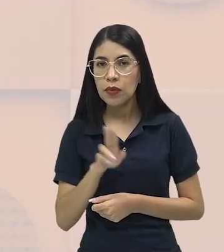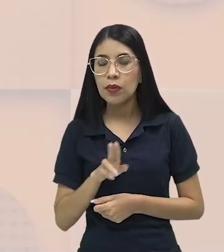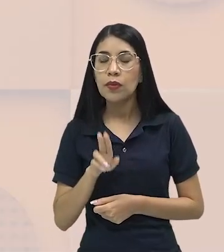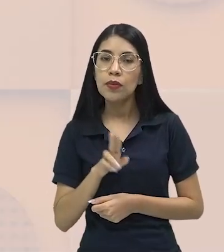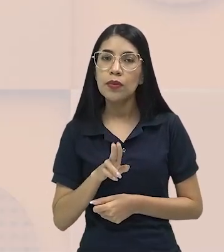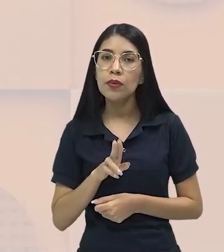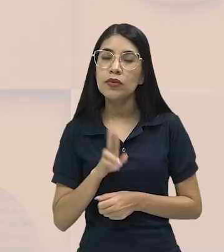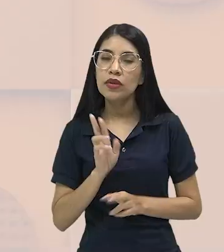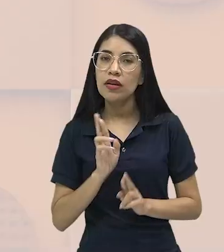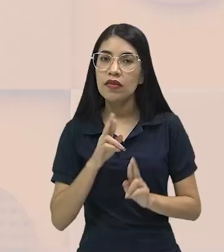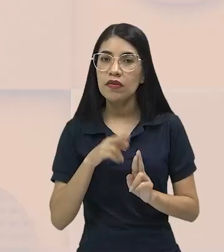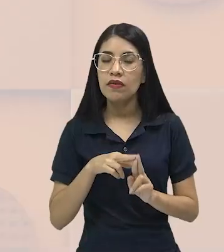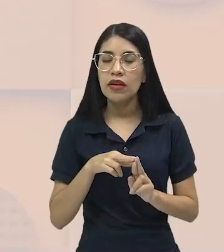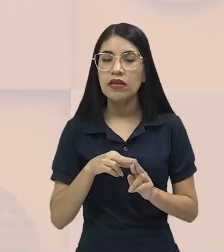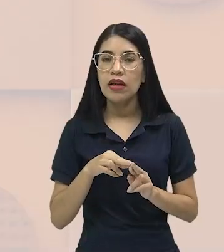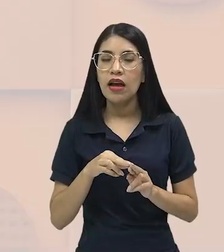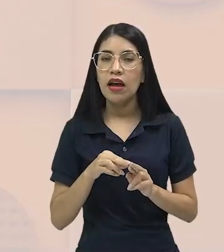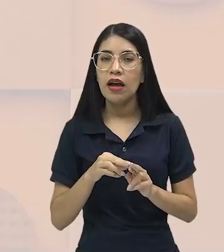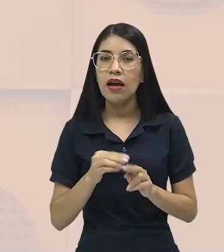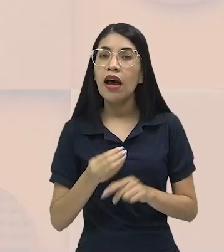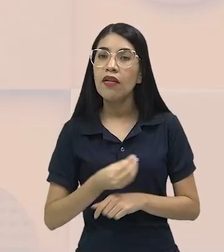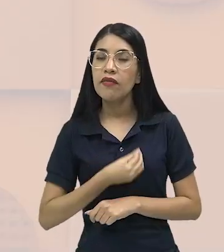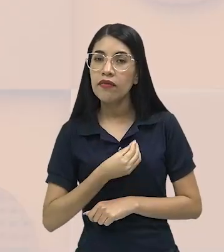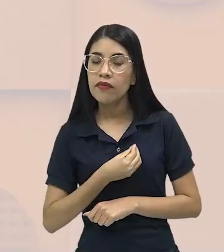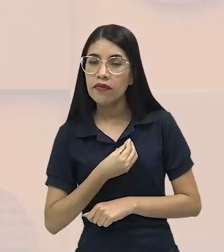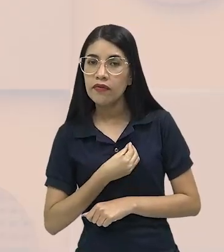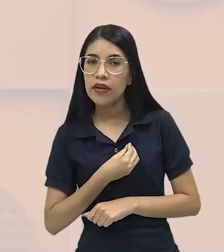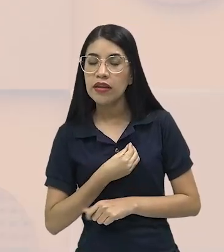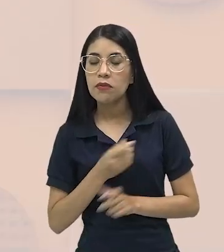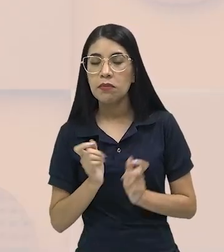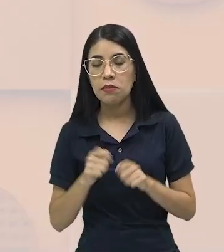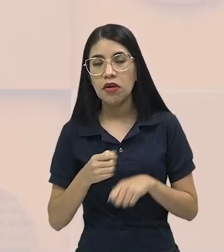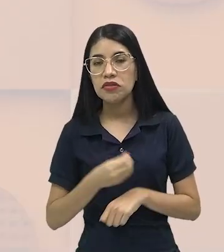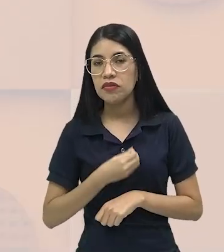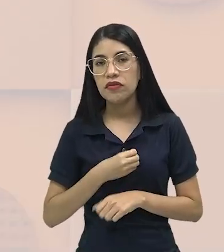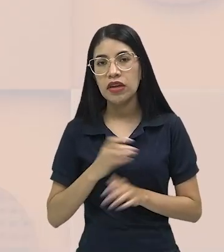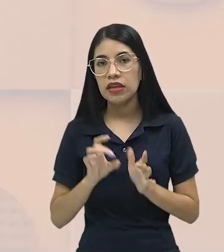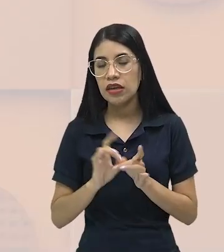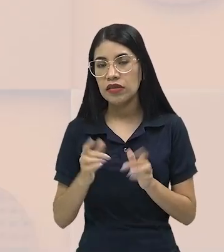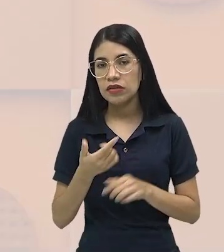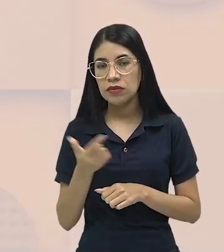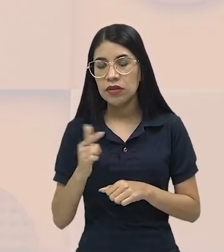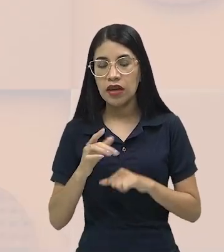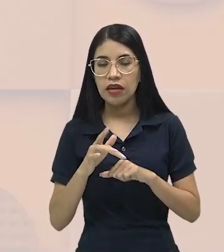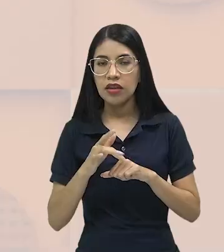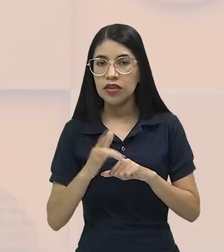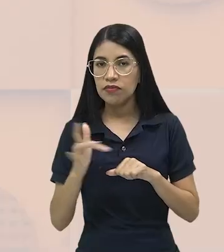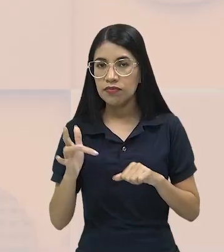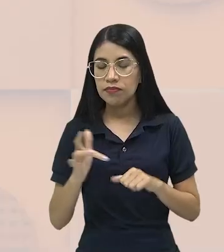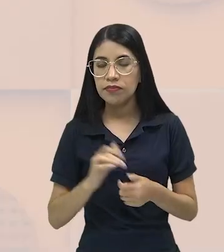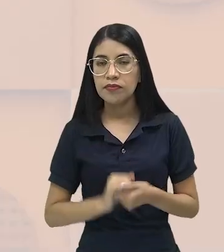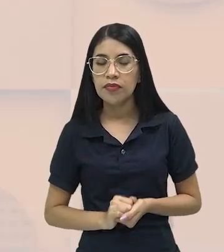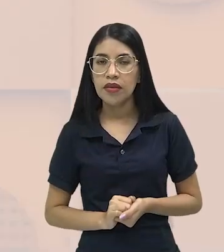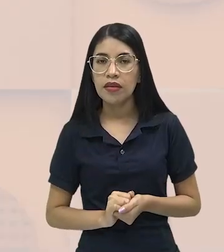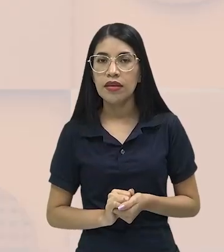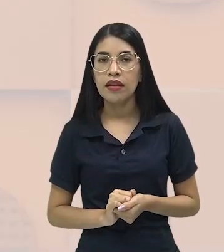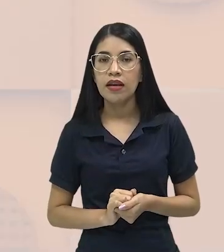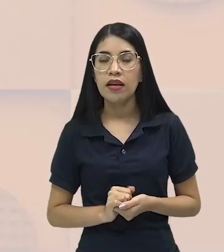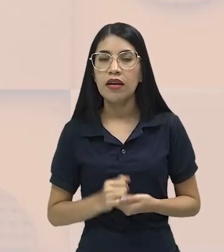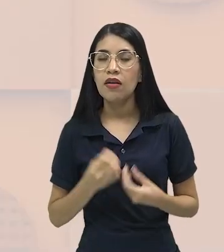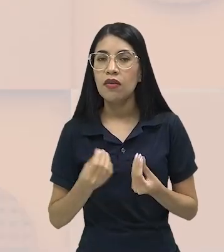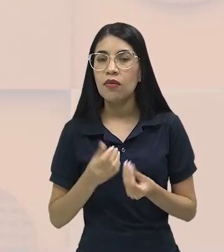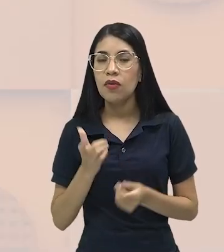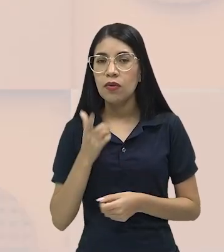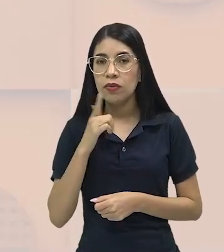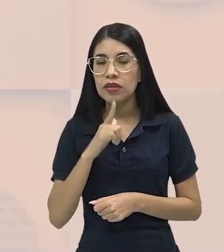ali referente à sobrevivência humana, você pode viver, né, sem obter um diamante, né, você conseguir